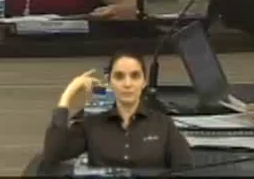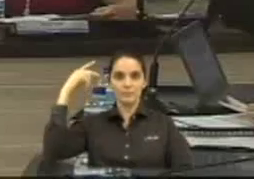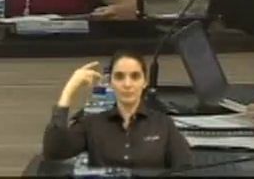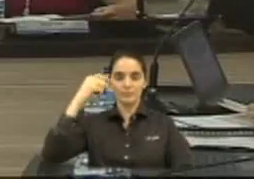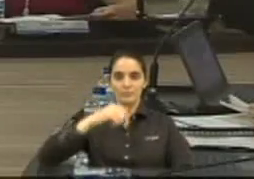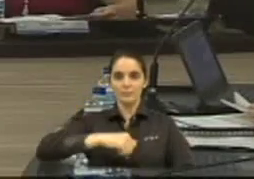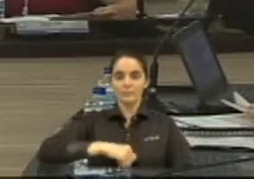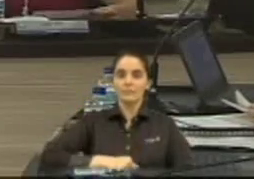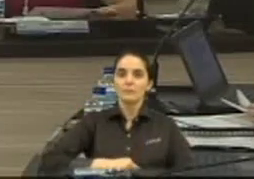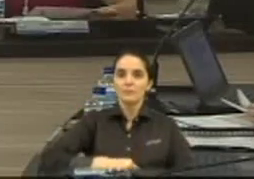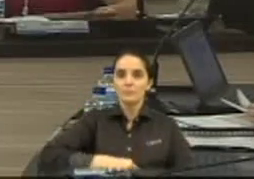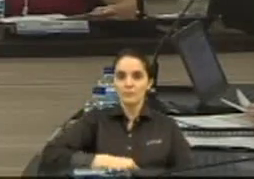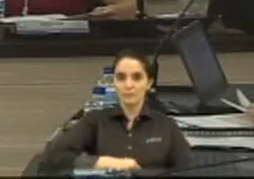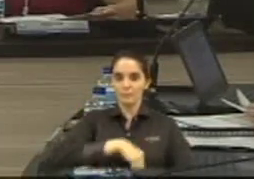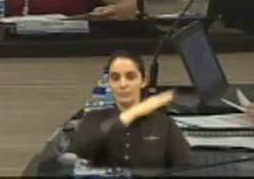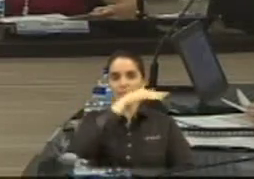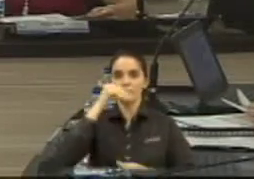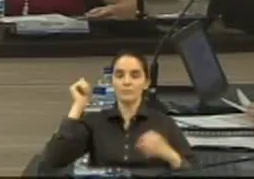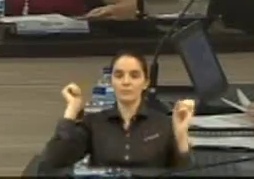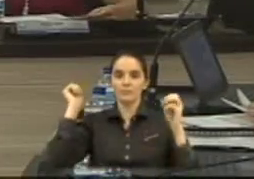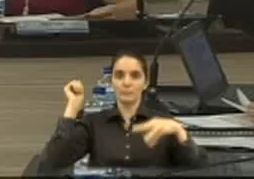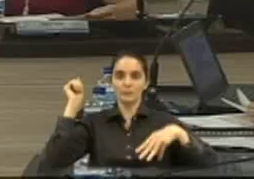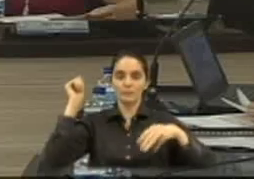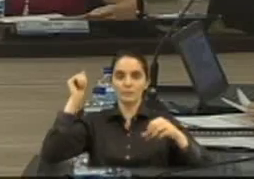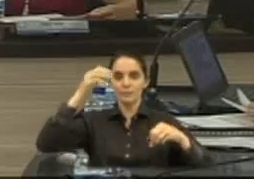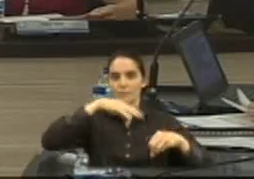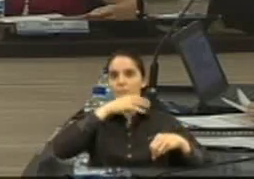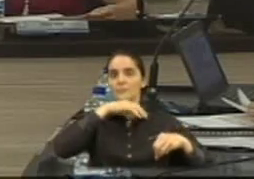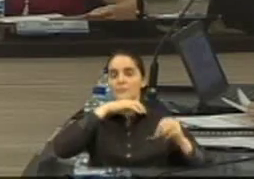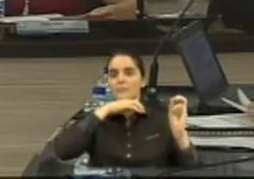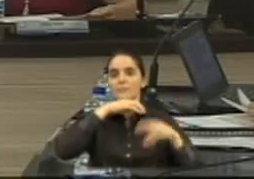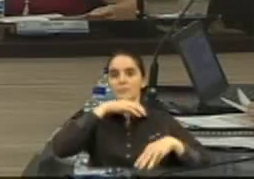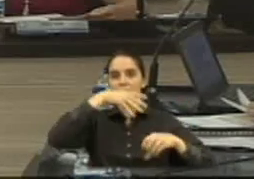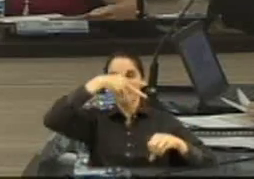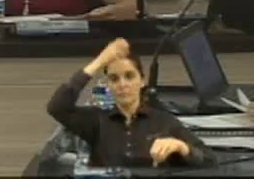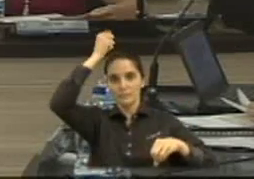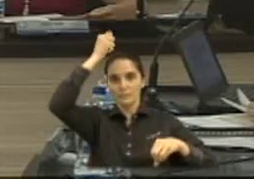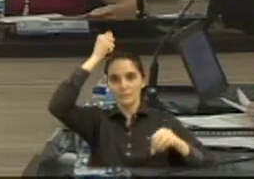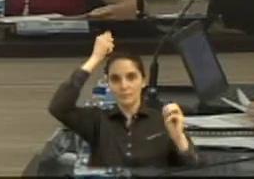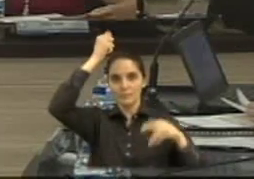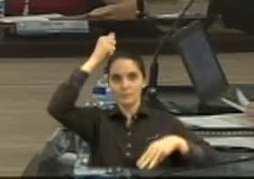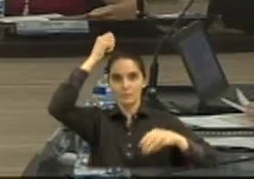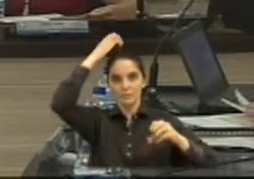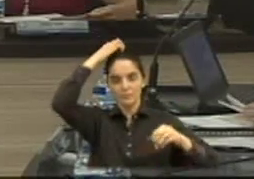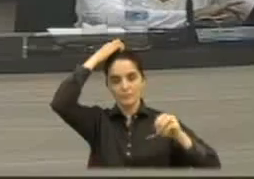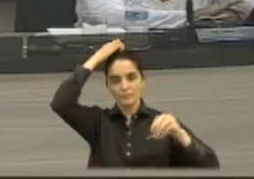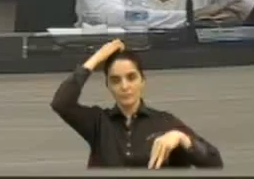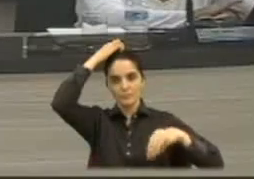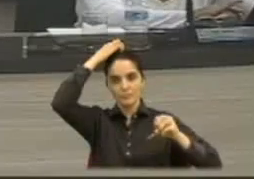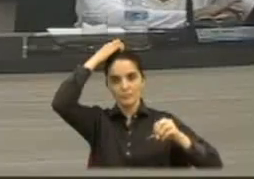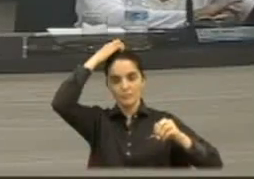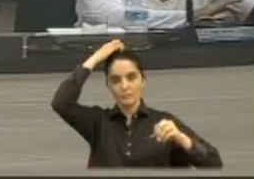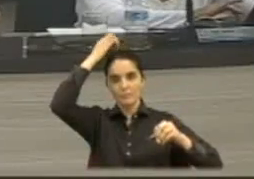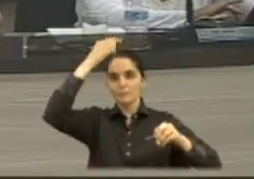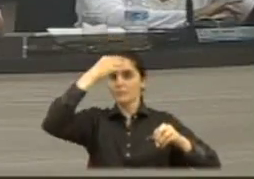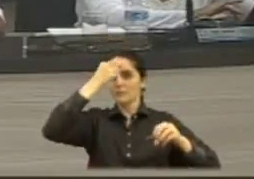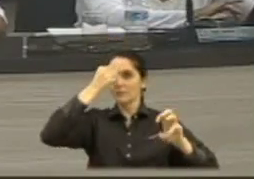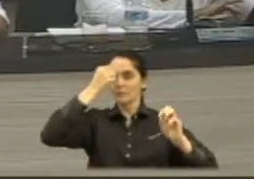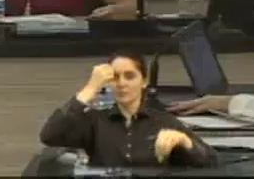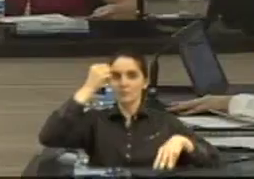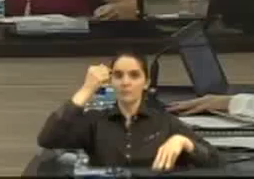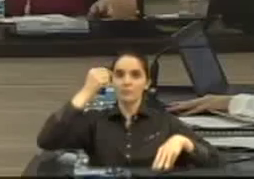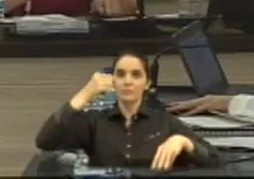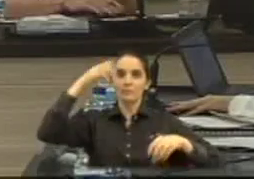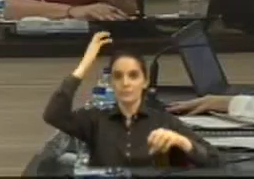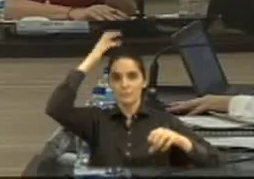Marinho de Andrade. Sim. André Henrique da Silva. Sim. Toninho Franco. Sim. Darcy Reis. Sim. Valdo Soares Antunes.